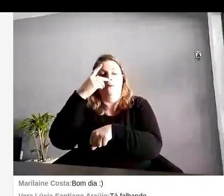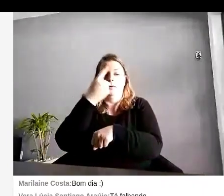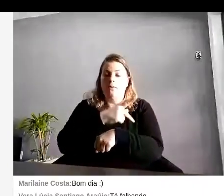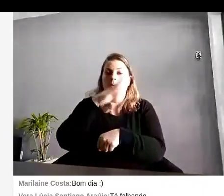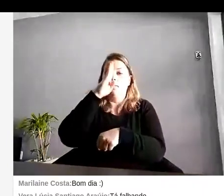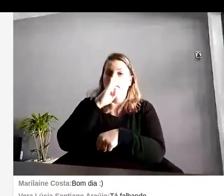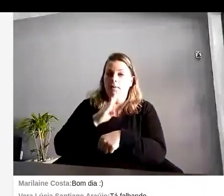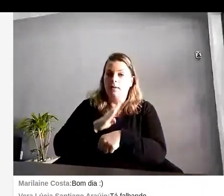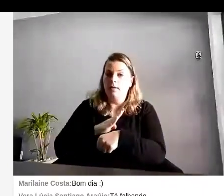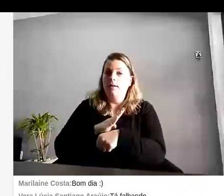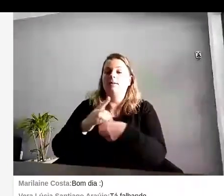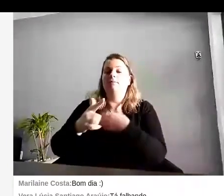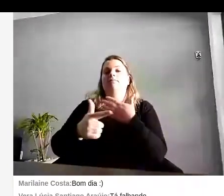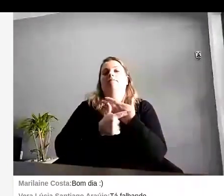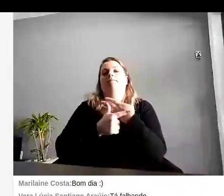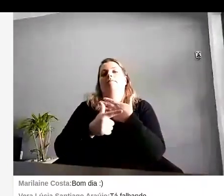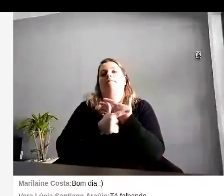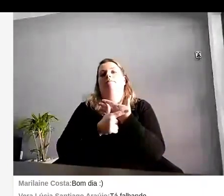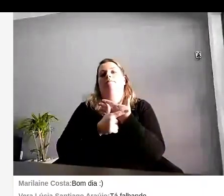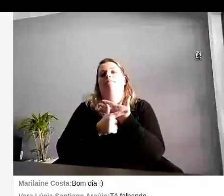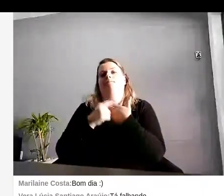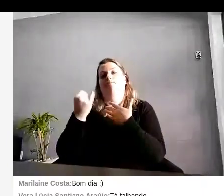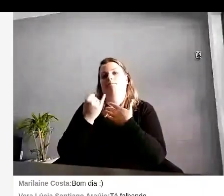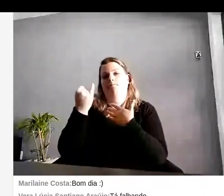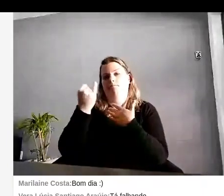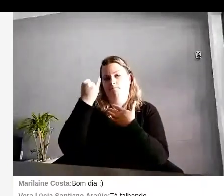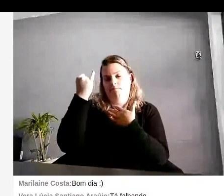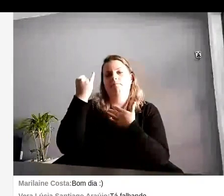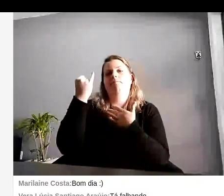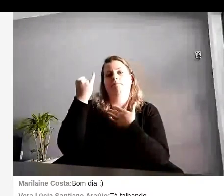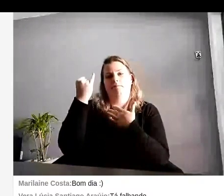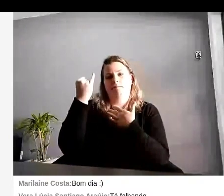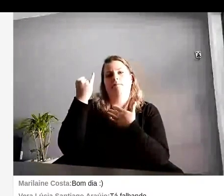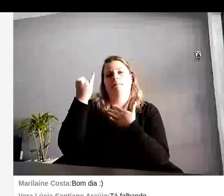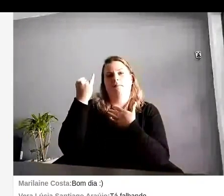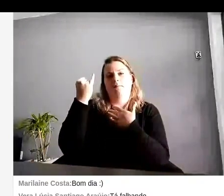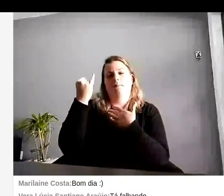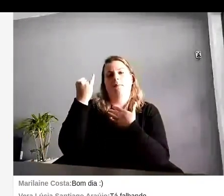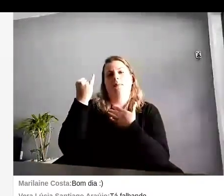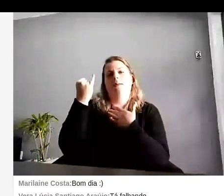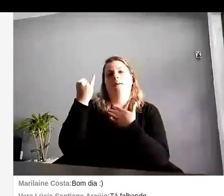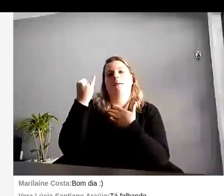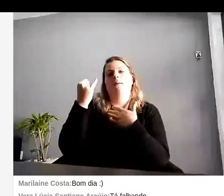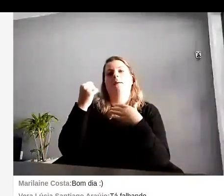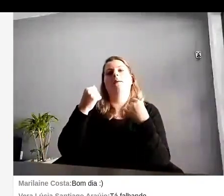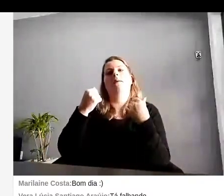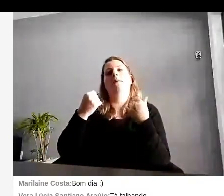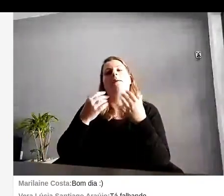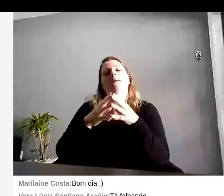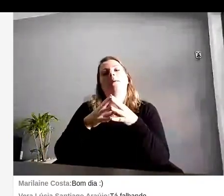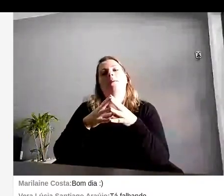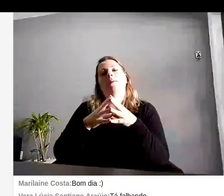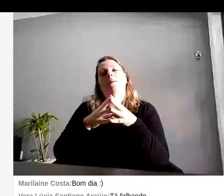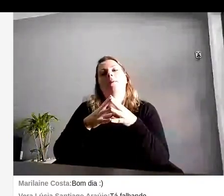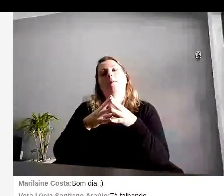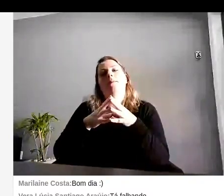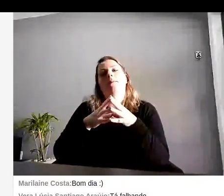papel importante de participação e até torna a audiodescrição brasileira um pouco